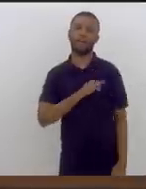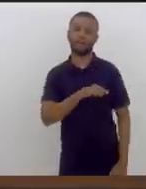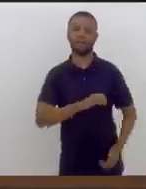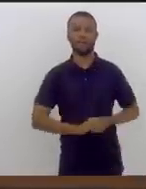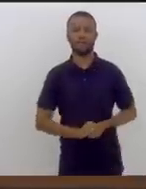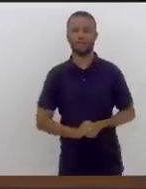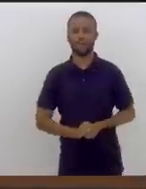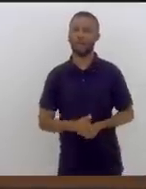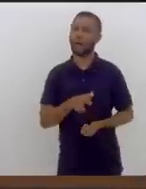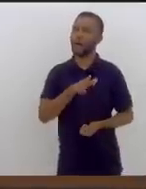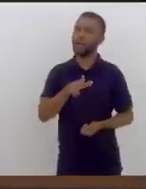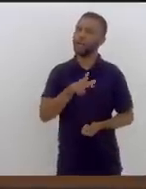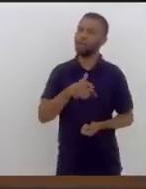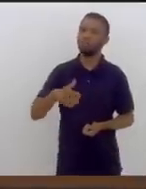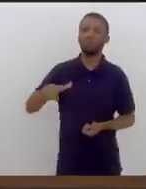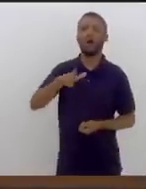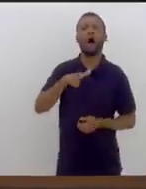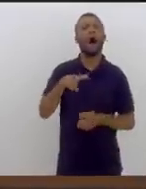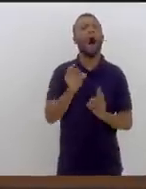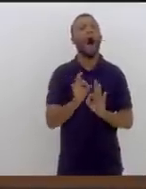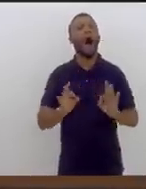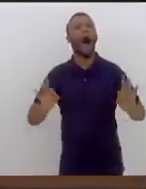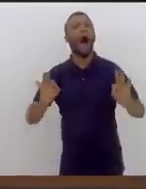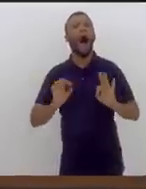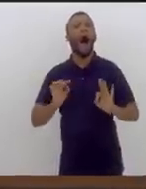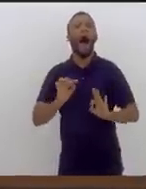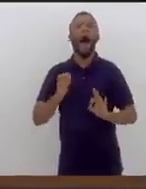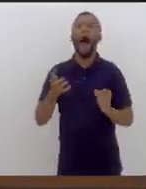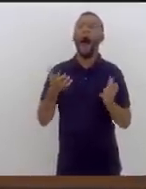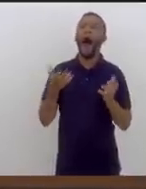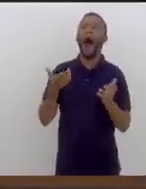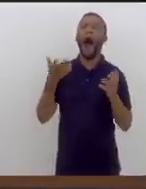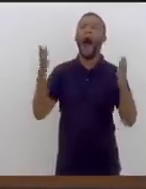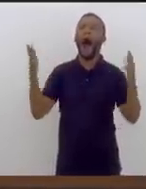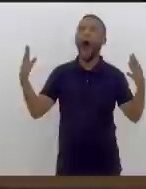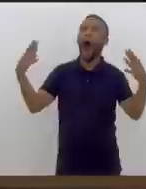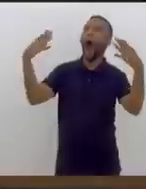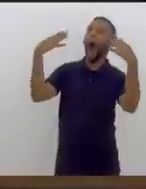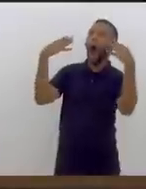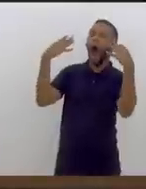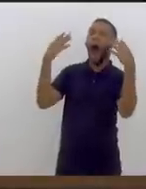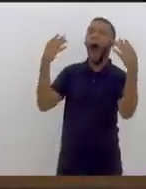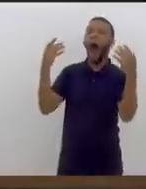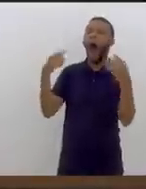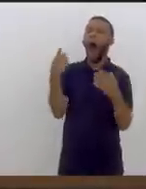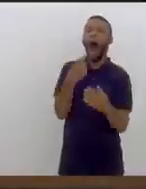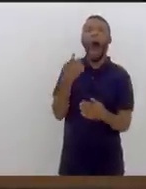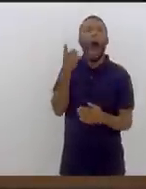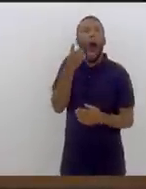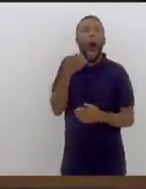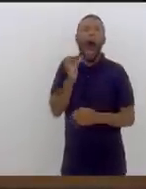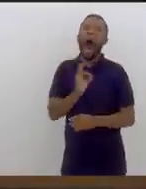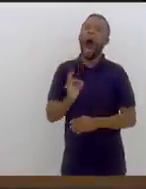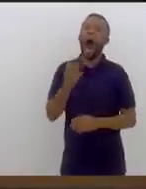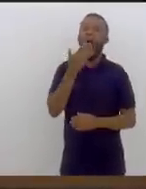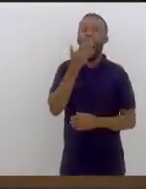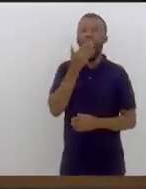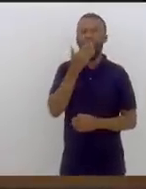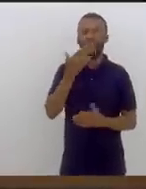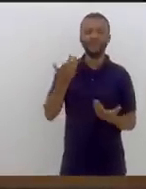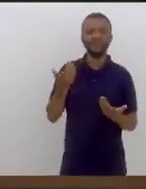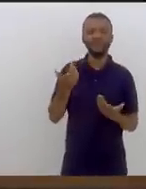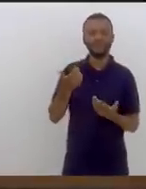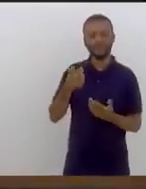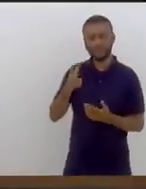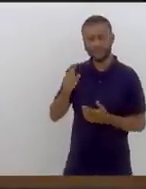temos nenhum tipo de querer o holofote voltado para nós E aí o Valentim falou que sobre